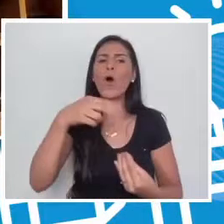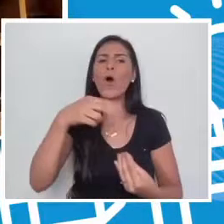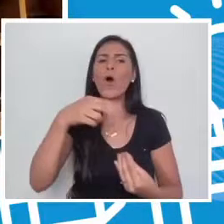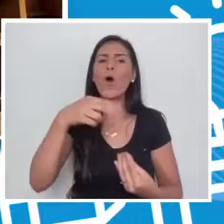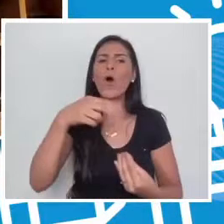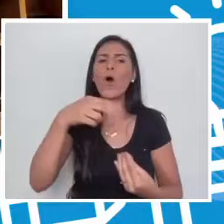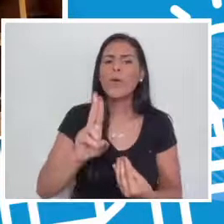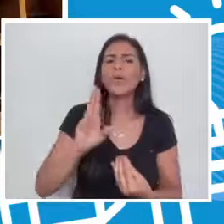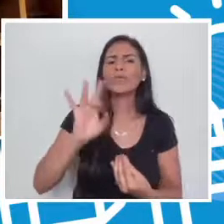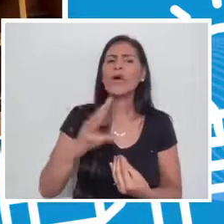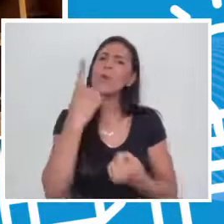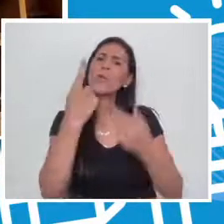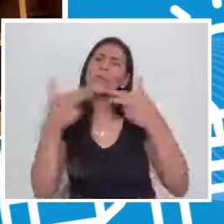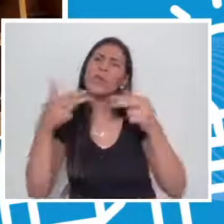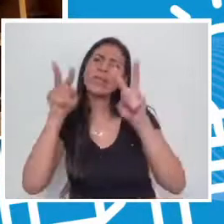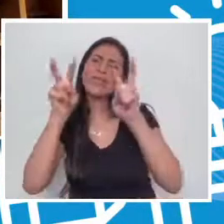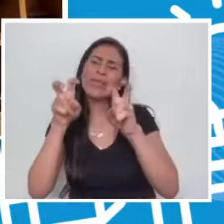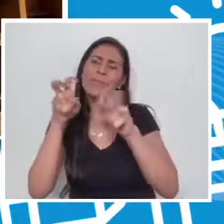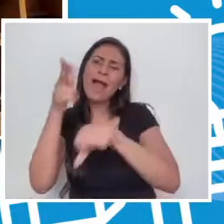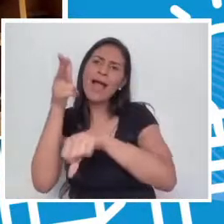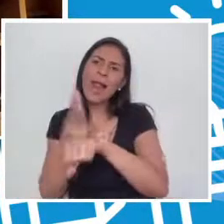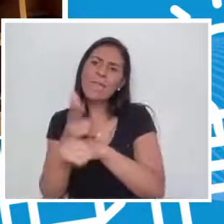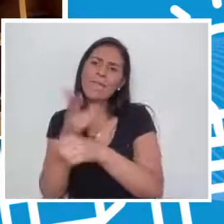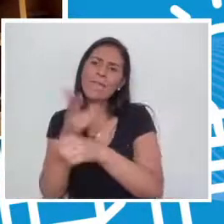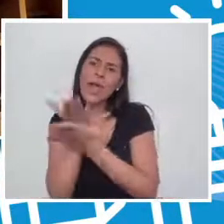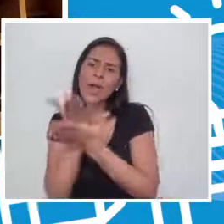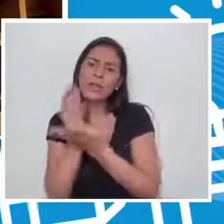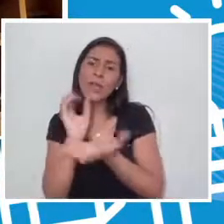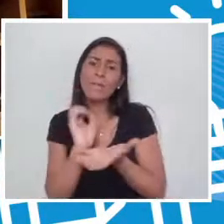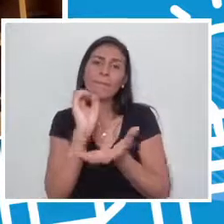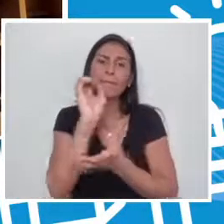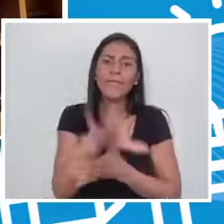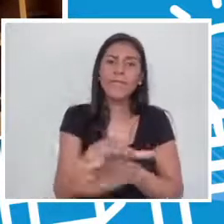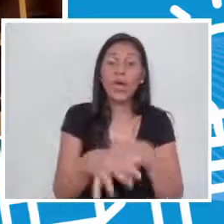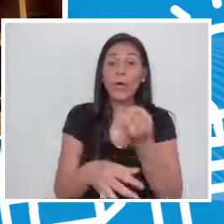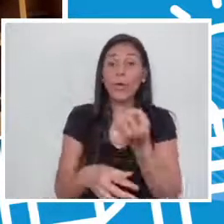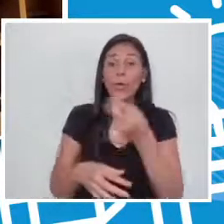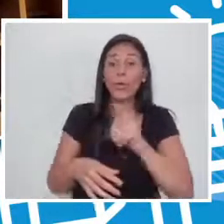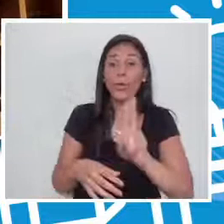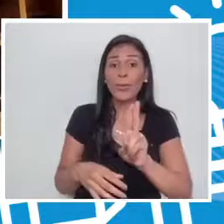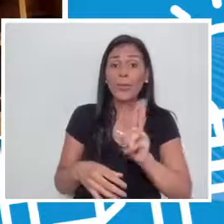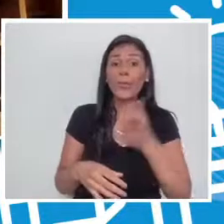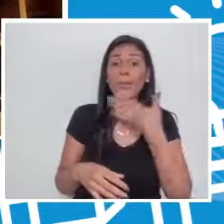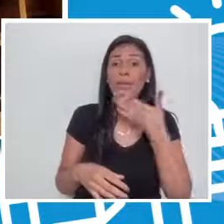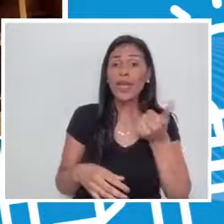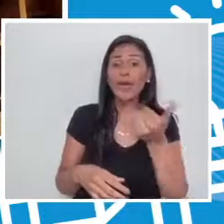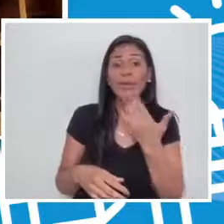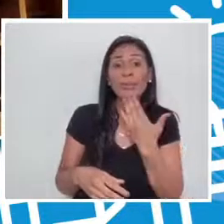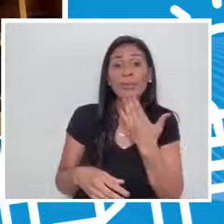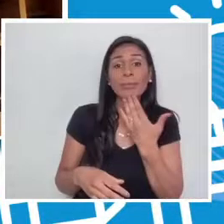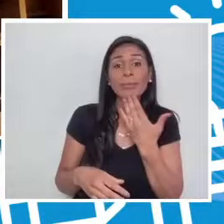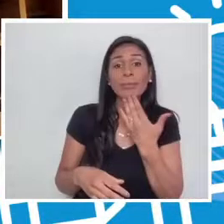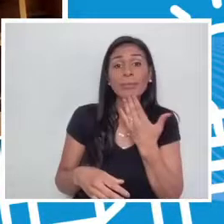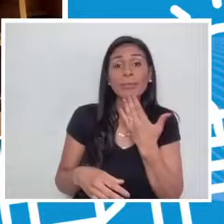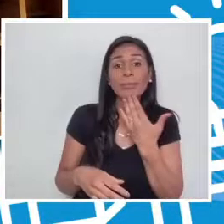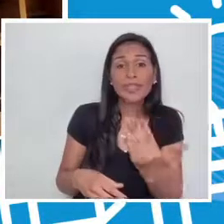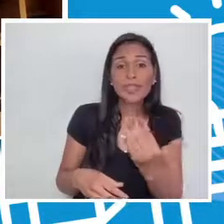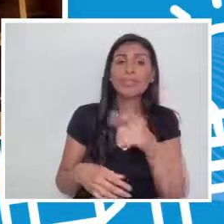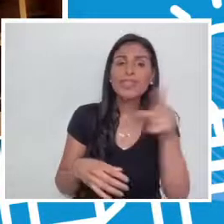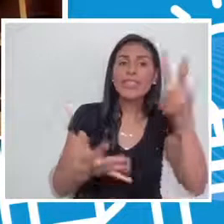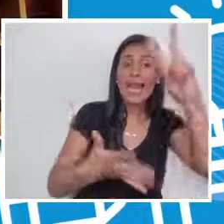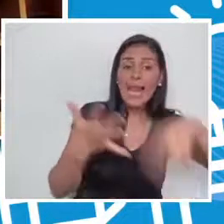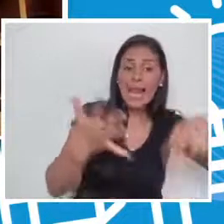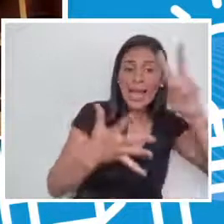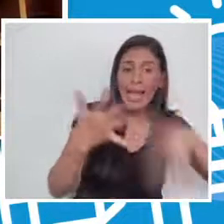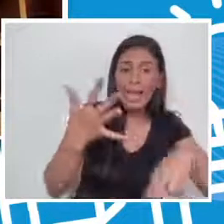coisa e andar, ou a gente tinha que pedir leitura e fazer perguntas sobre o texto.